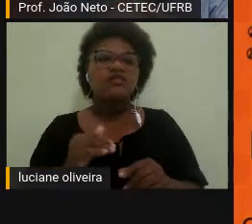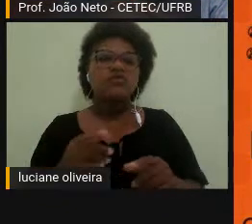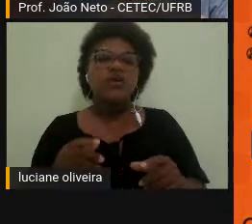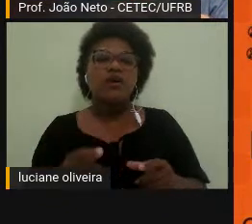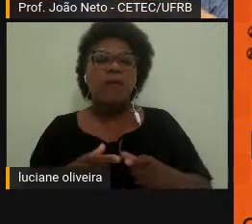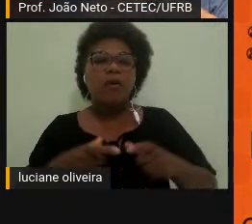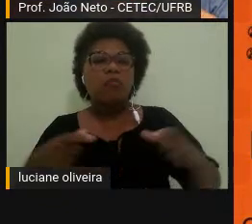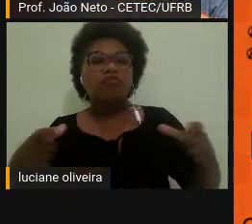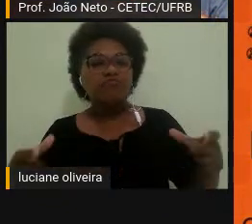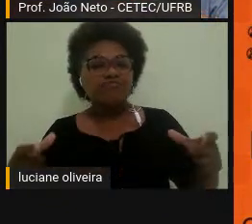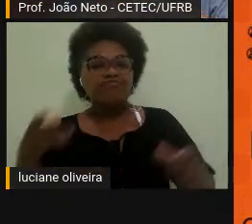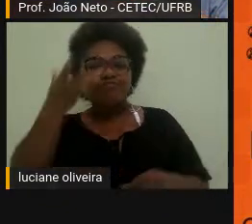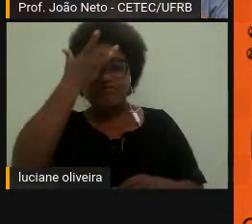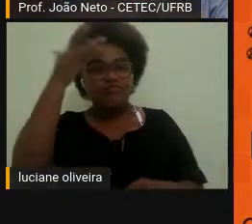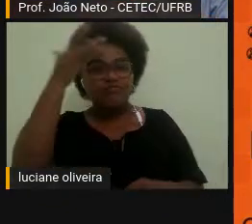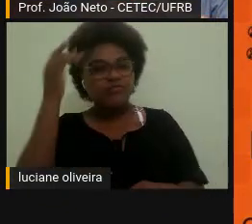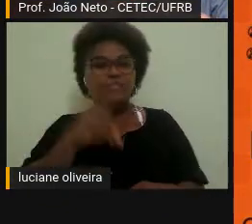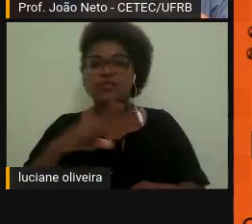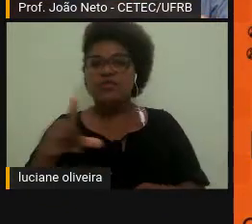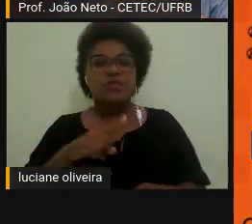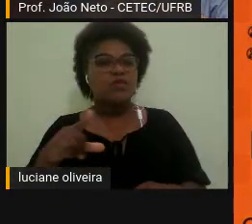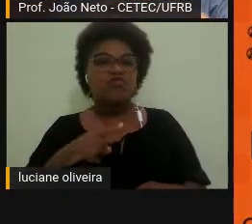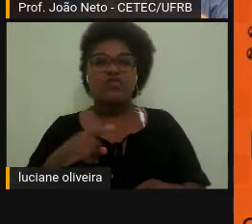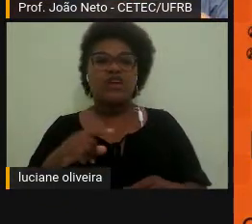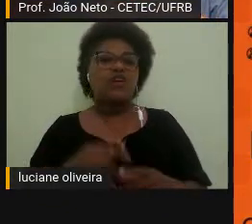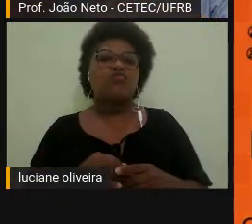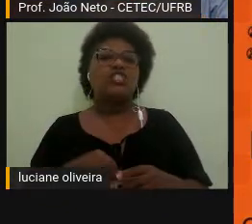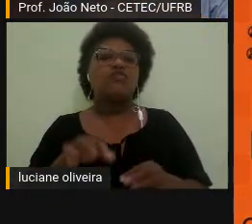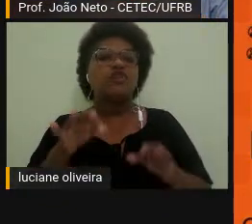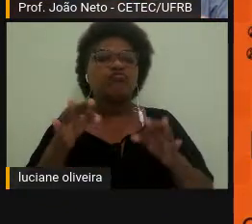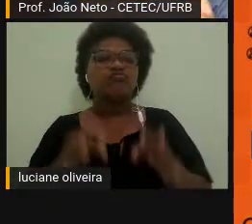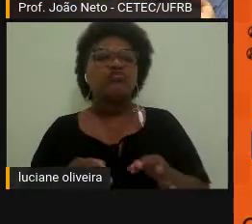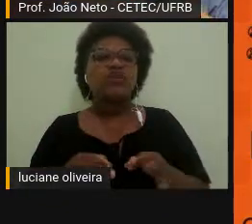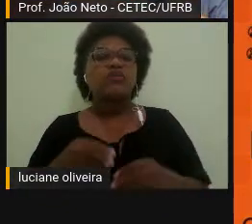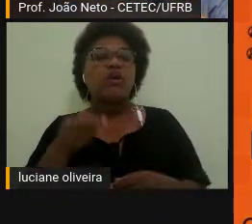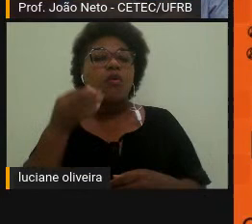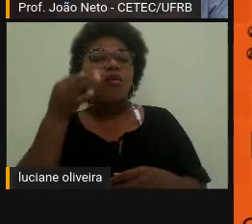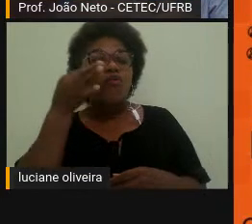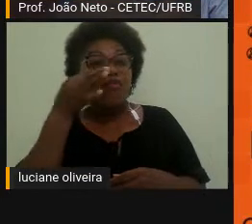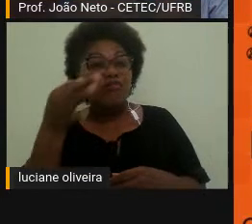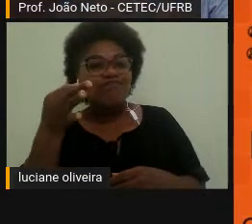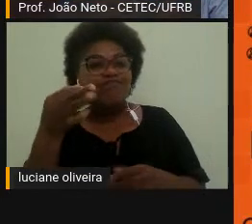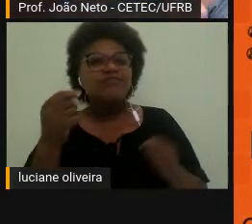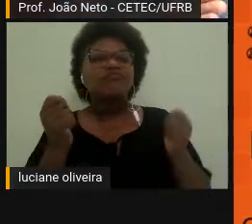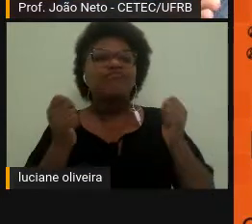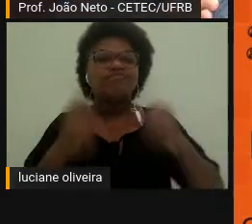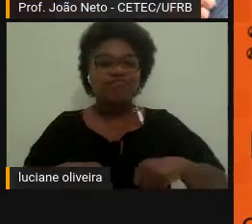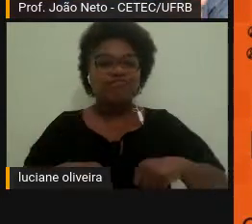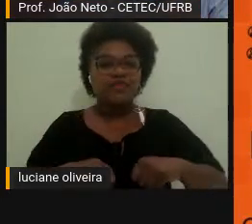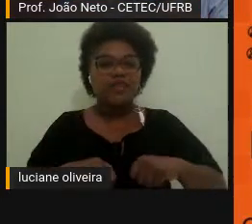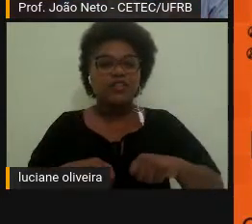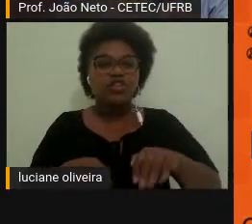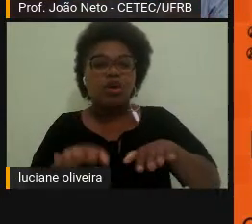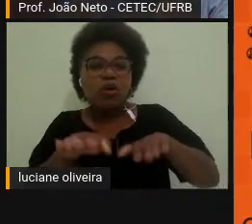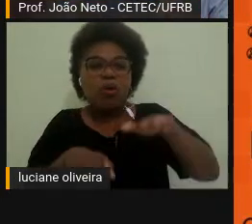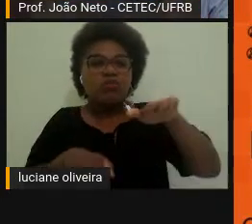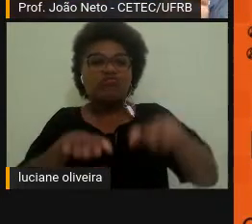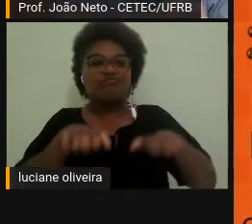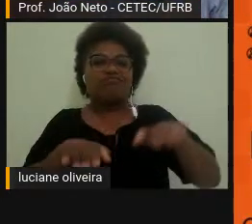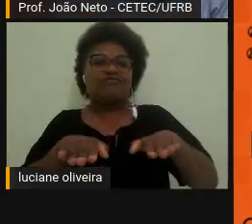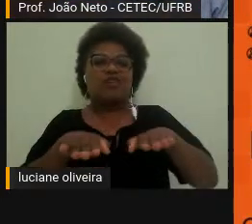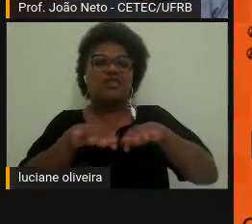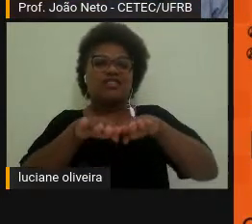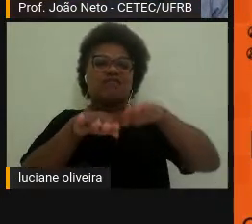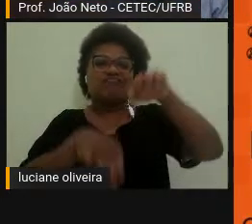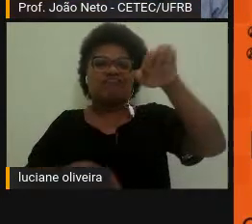de pessoas que não têm diminuição Veja a necessidade de compensar mos essa desigualdade com